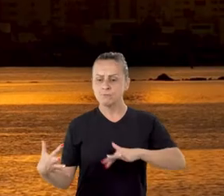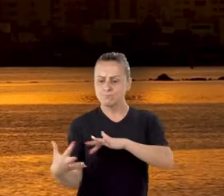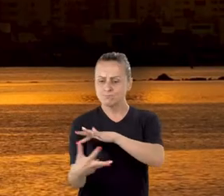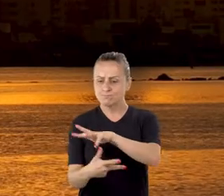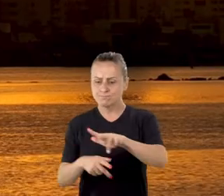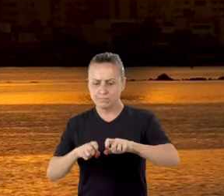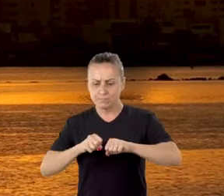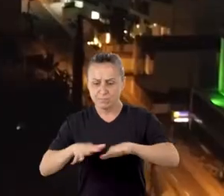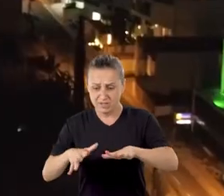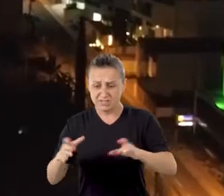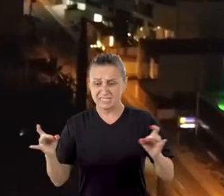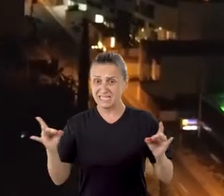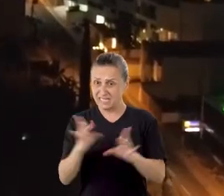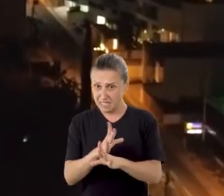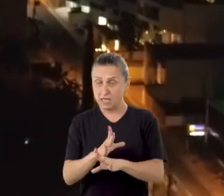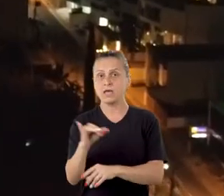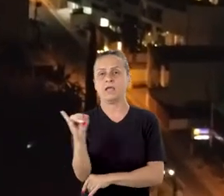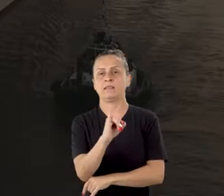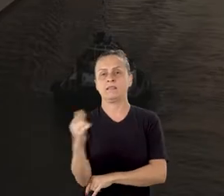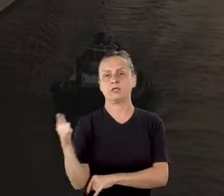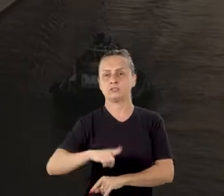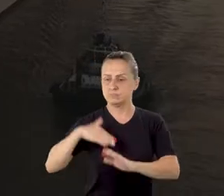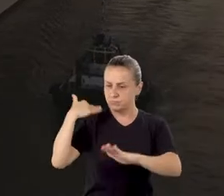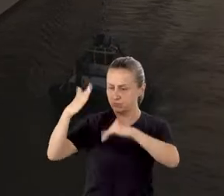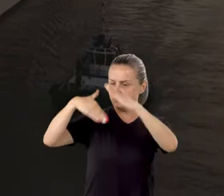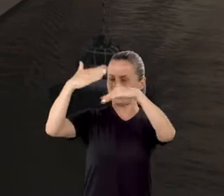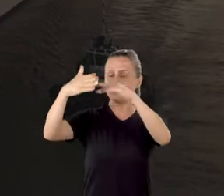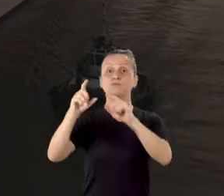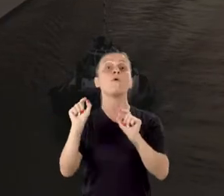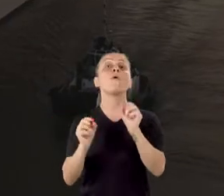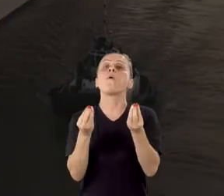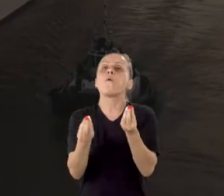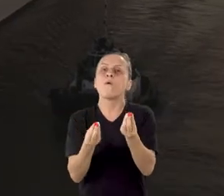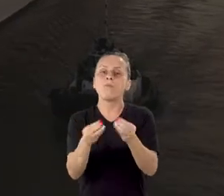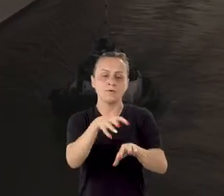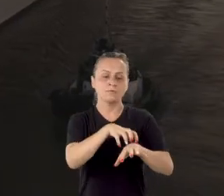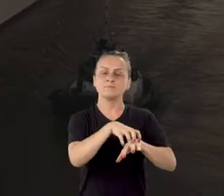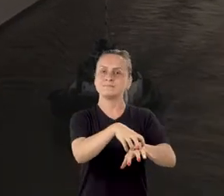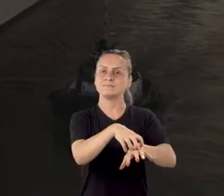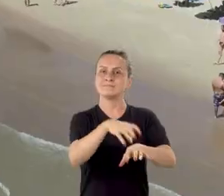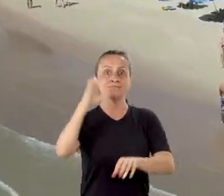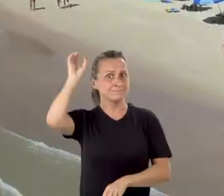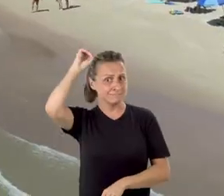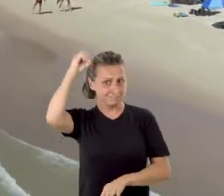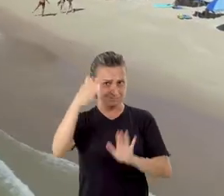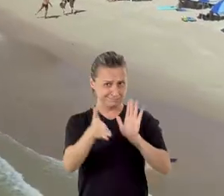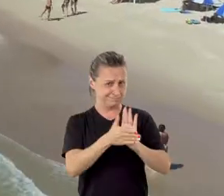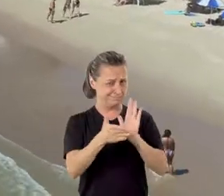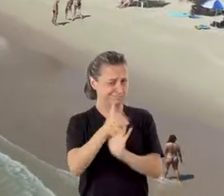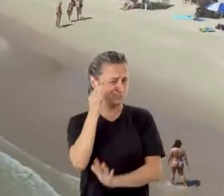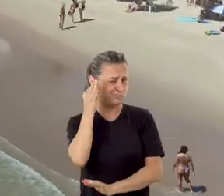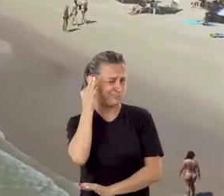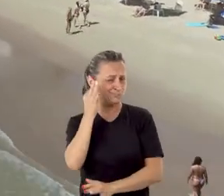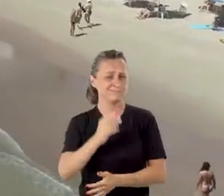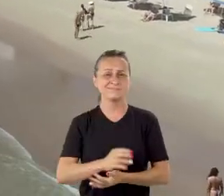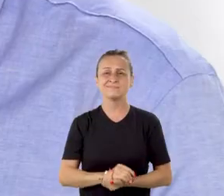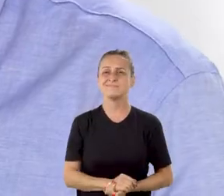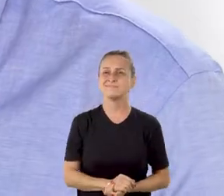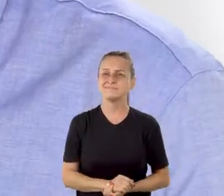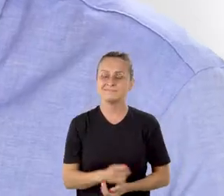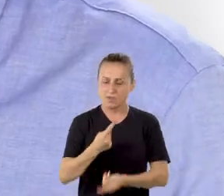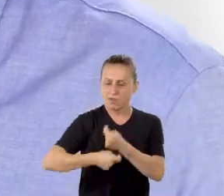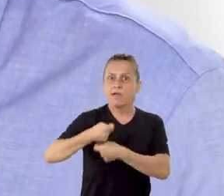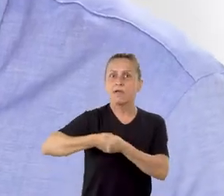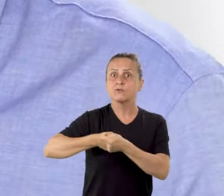O turismo é a chave para Itajaí voltar a crescer depois que passarmos a pandemia. Mafra tem uma proposta clara para esse setor.